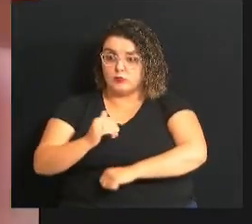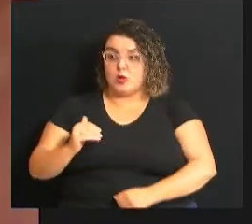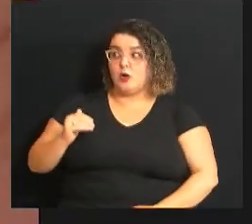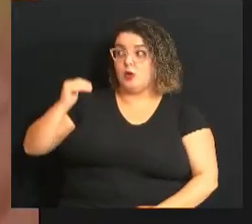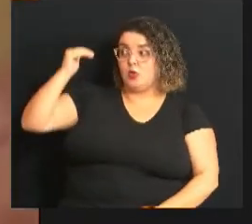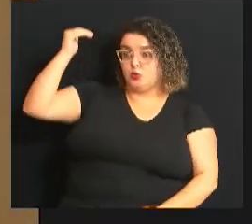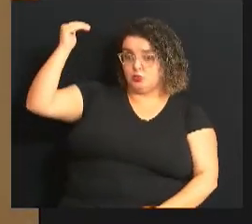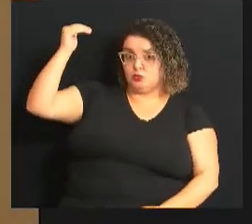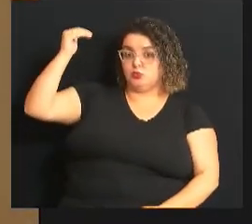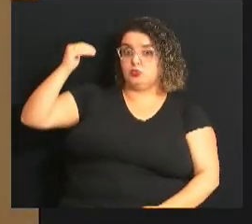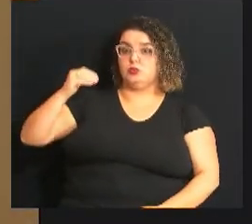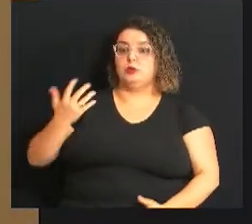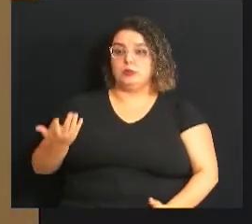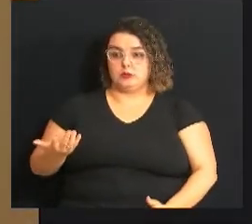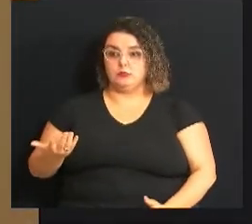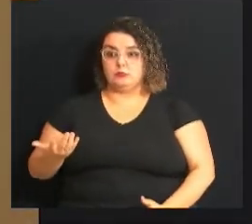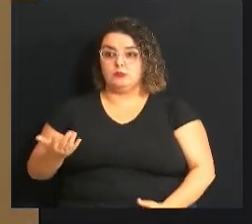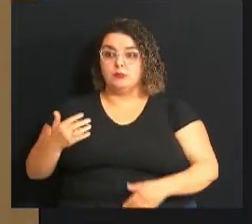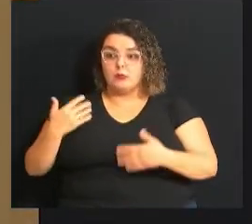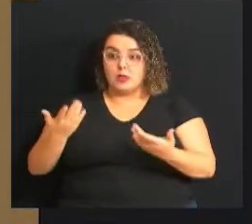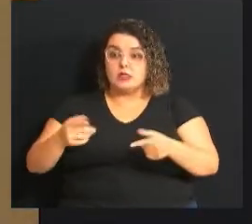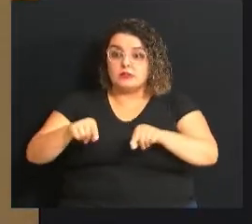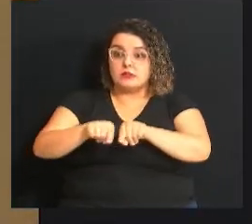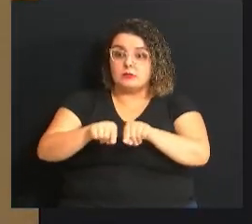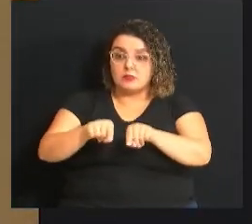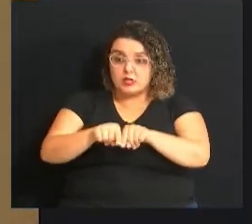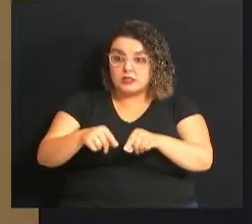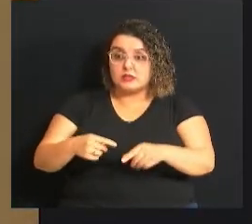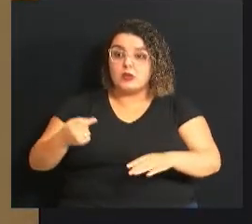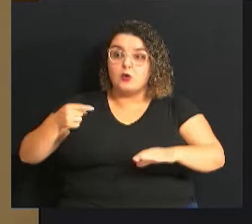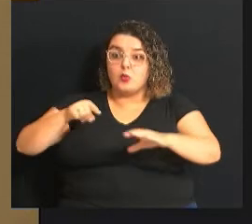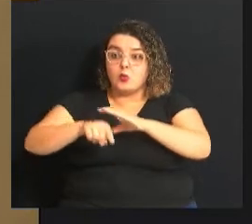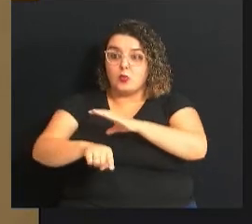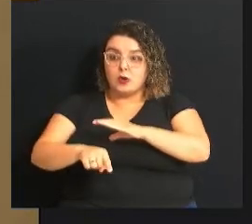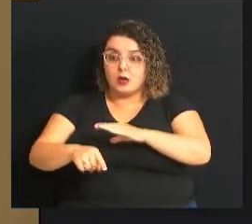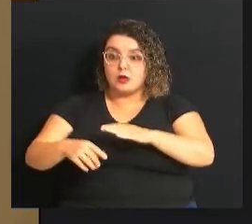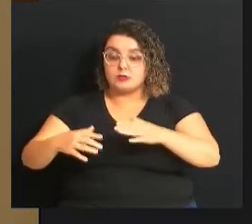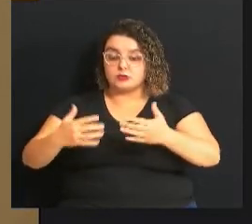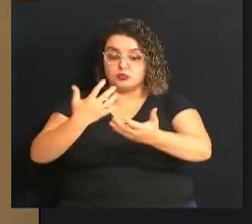são grandes, né? Mas ao mesmo tempo elas têm um avanço da idade óssea.